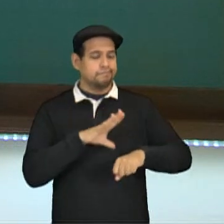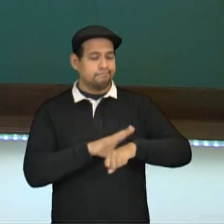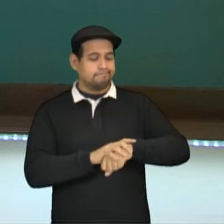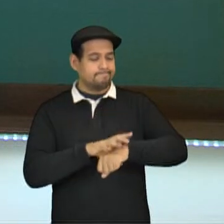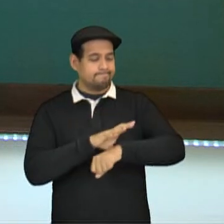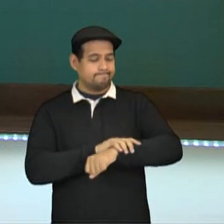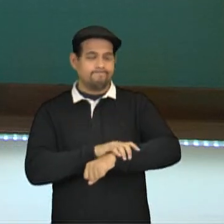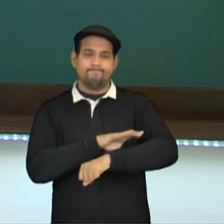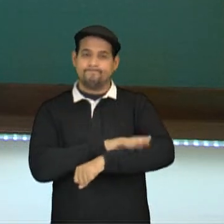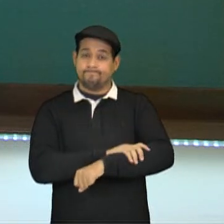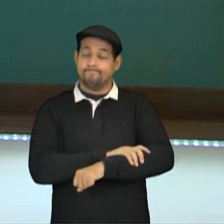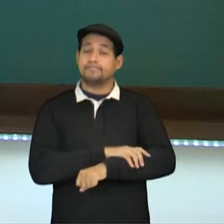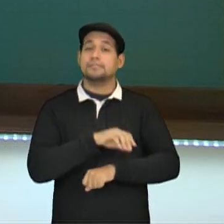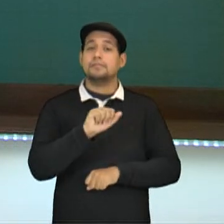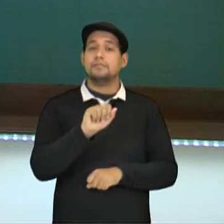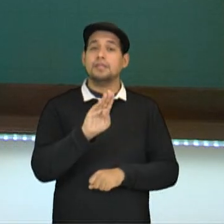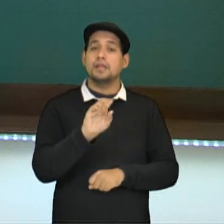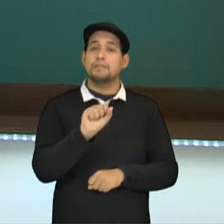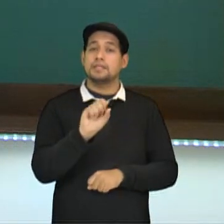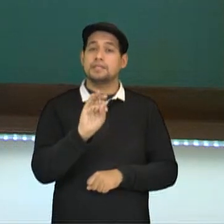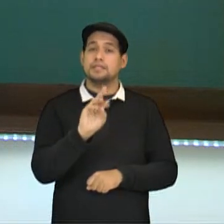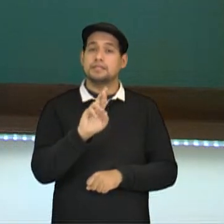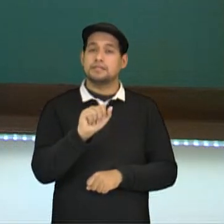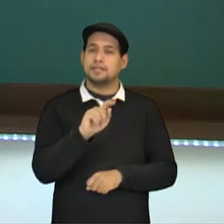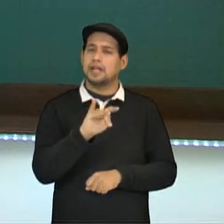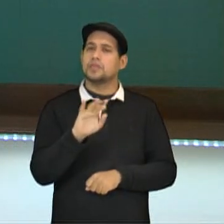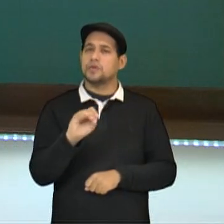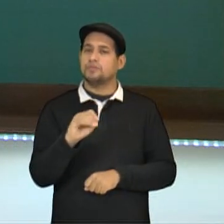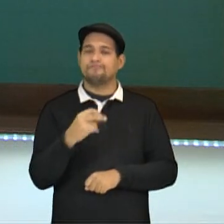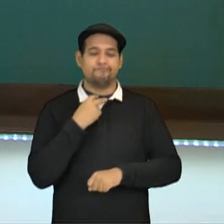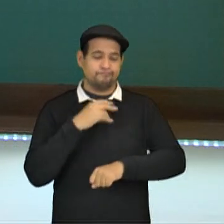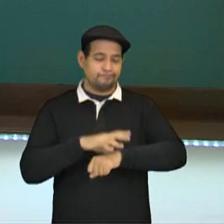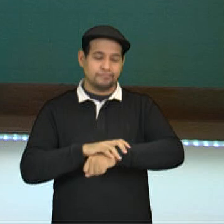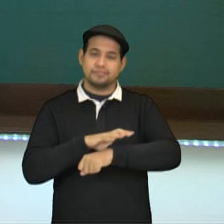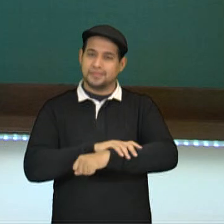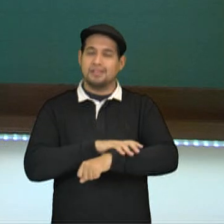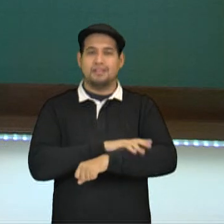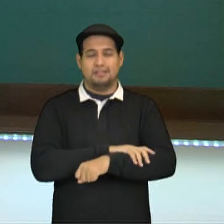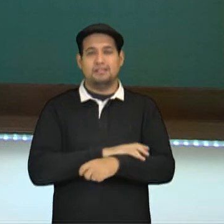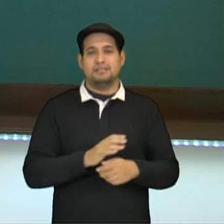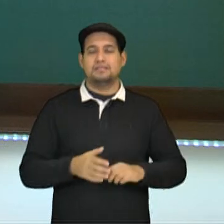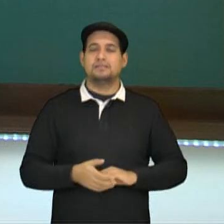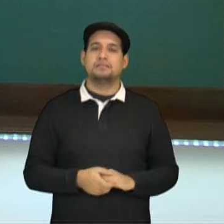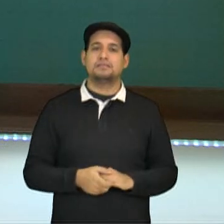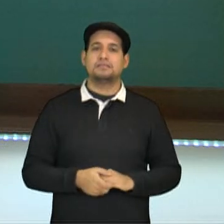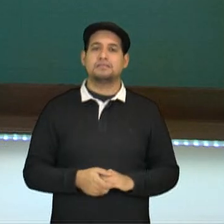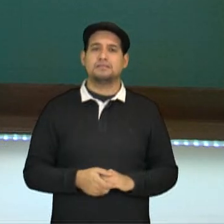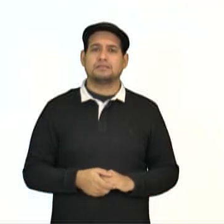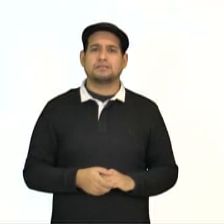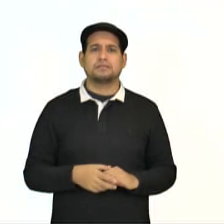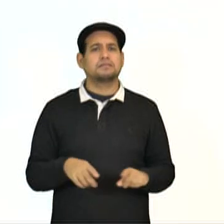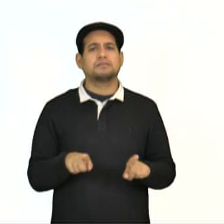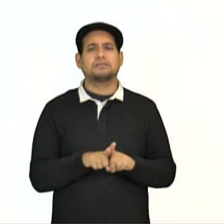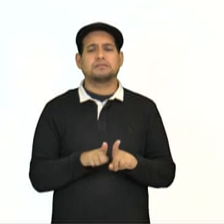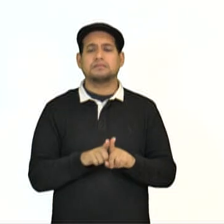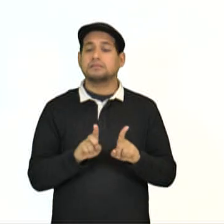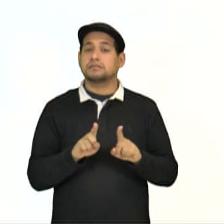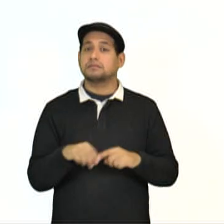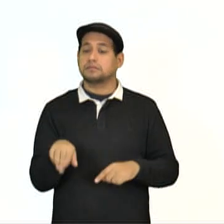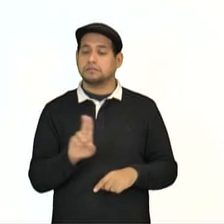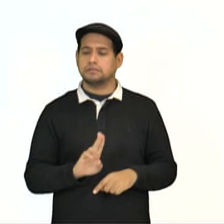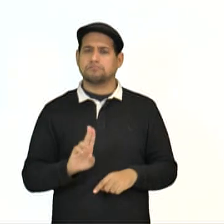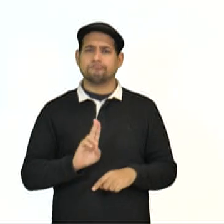isso que se chama abstrato. Então, a ausência é um substantivo abstrato. Em um dos versos, seu uso